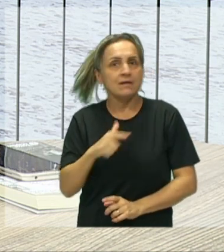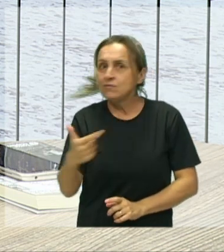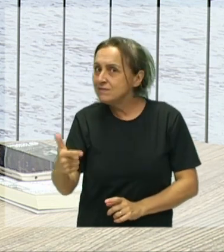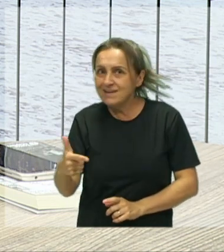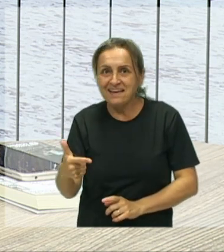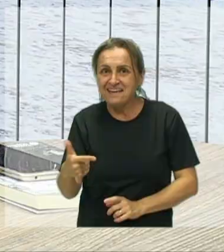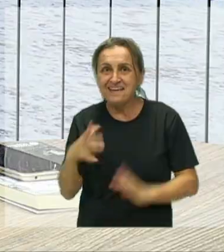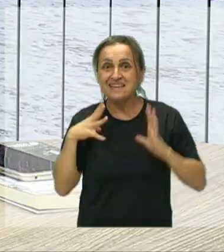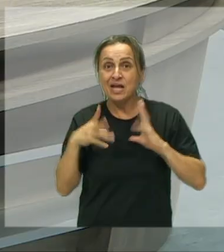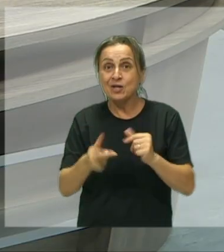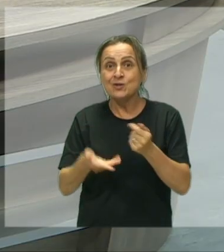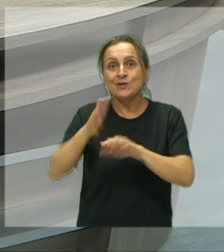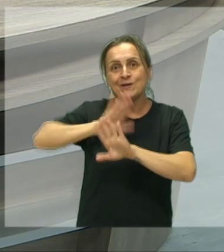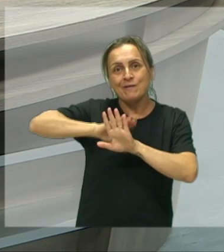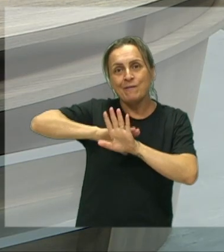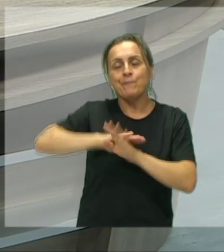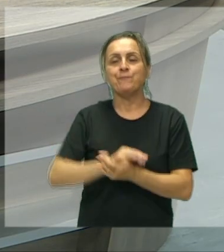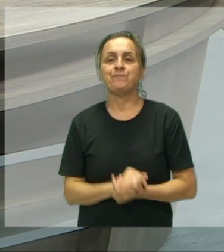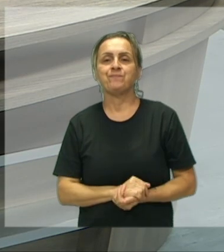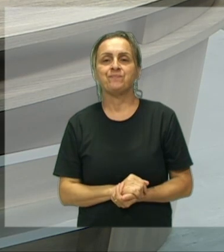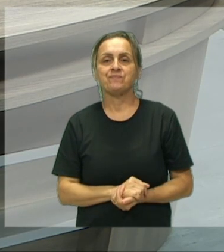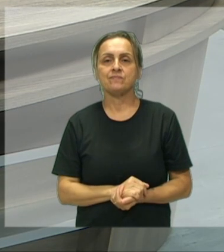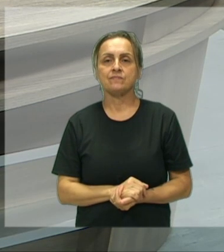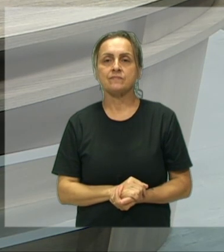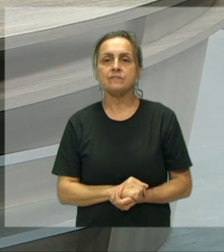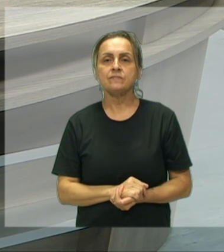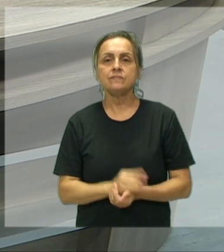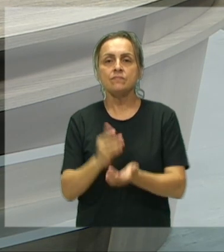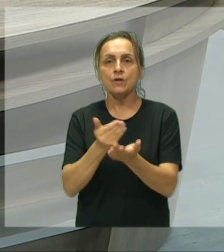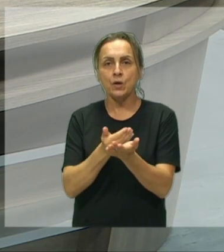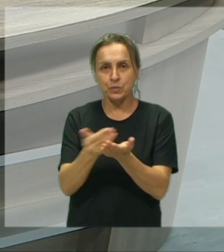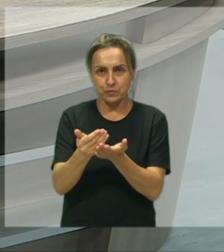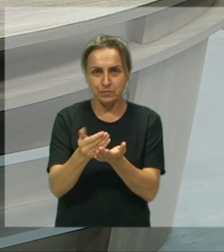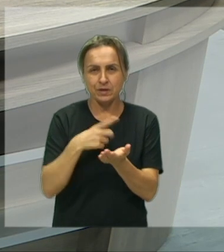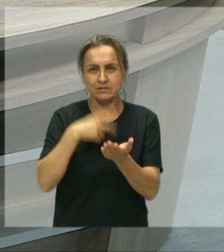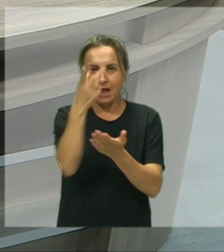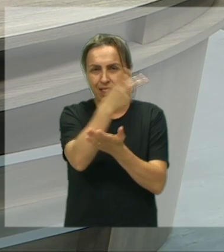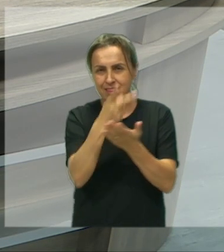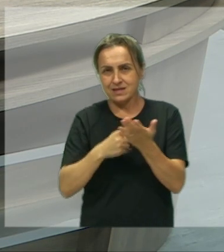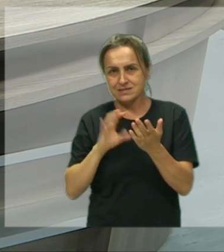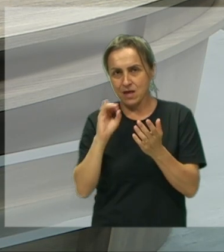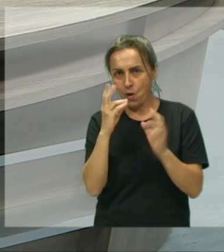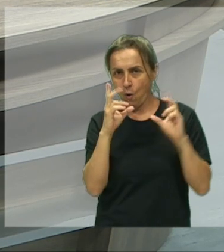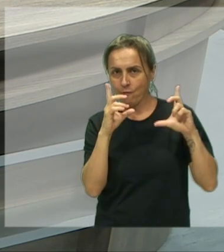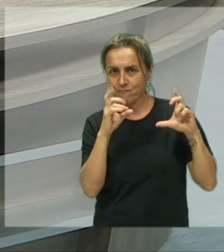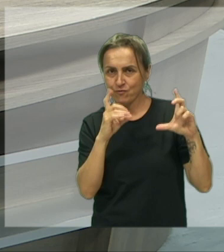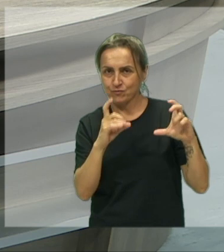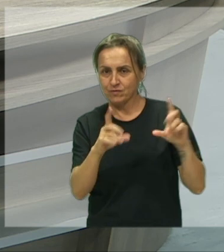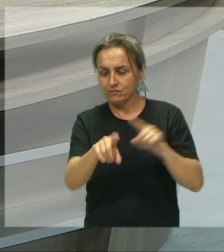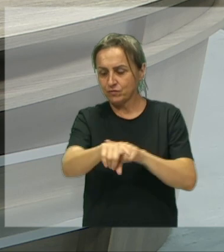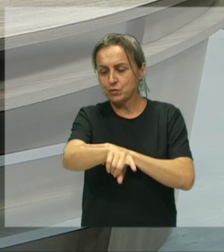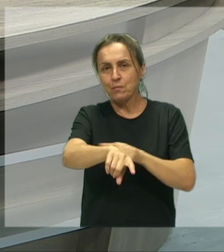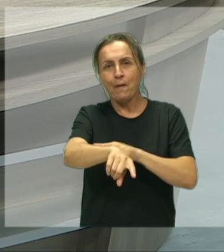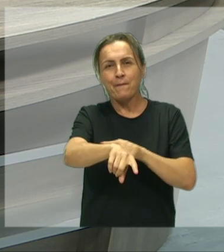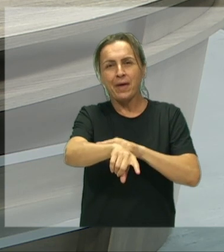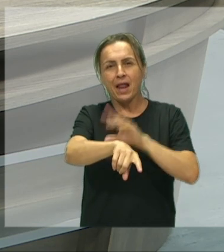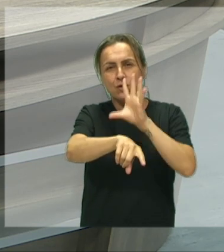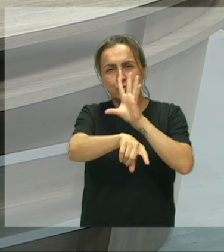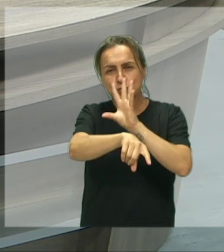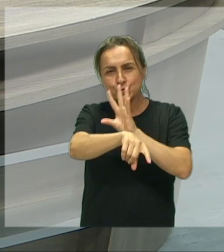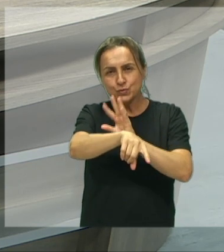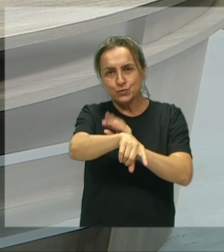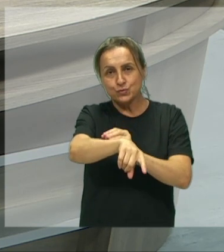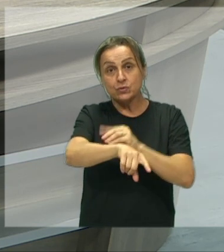no começo ele tem a tez, ele é desenhado ou fotografado de uma pele mais escurecida. Quando ele vai